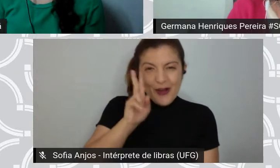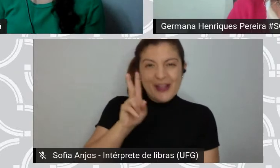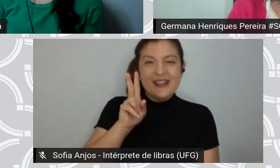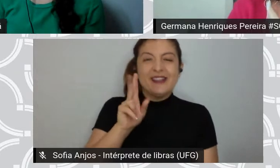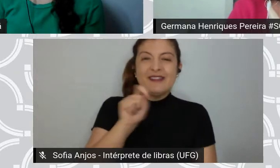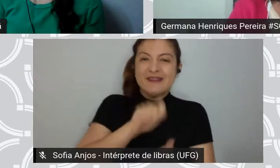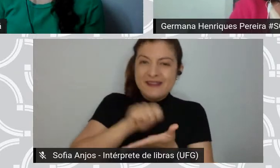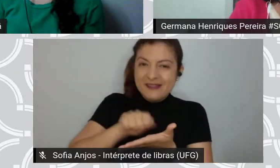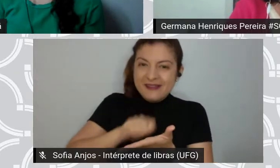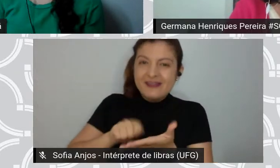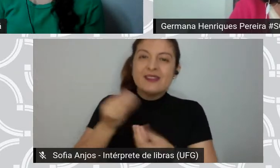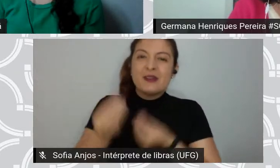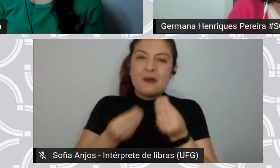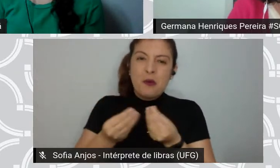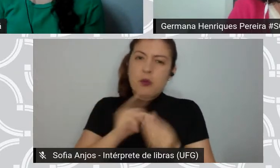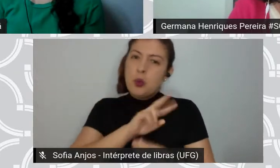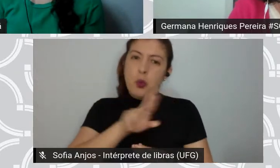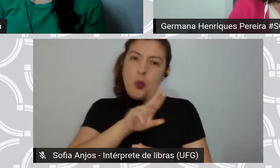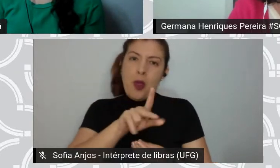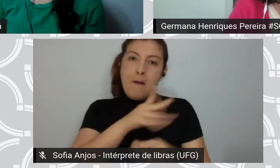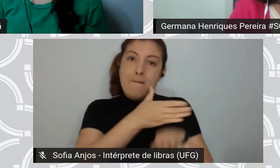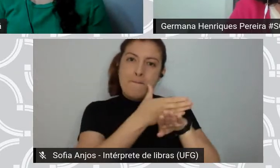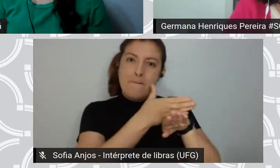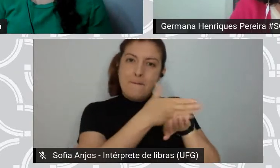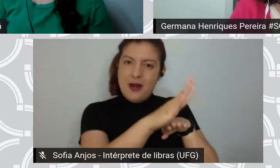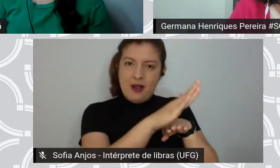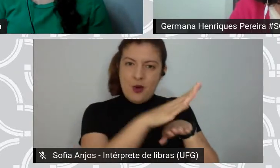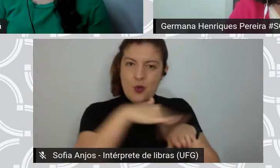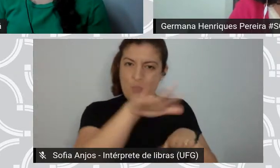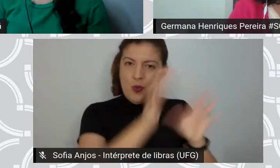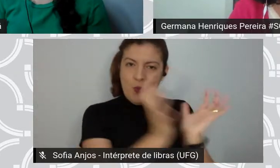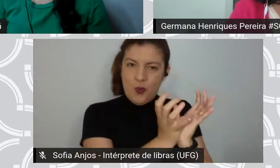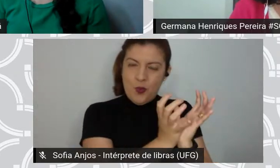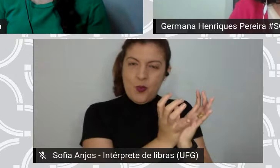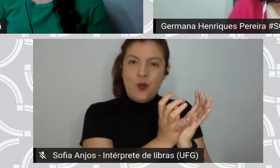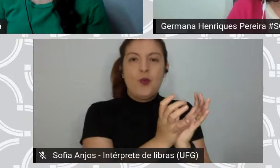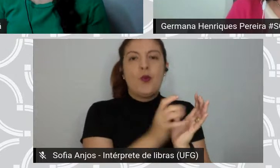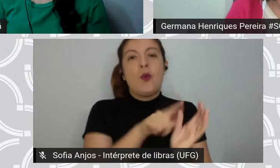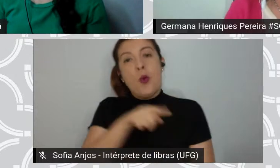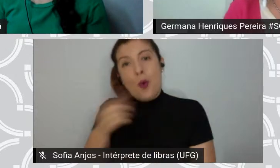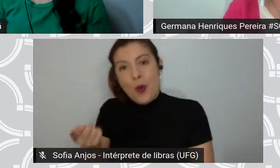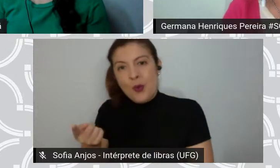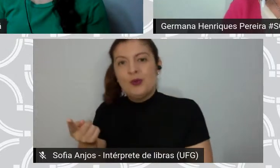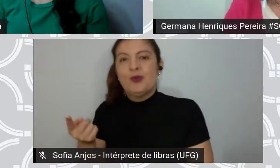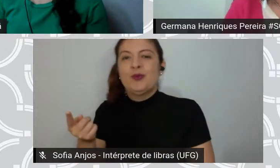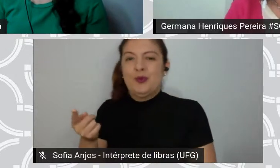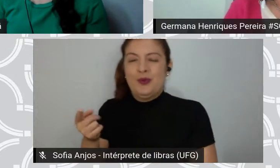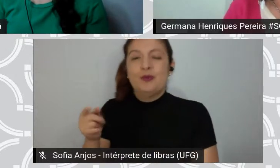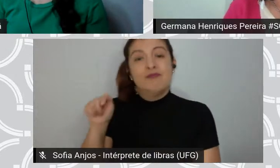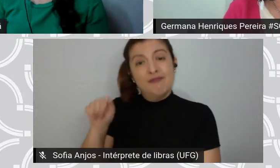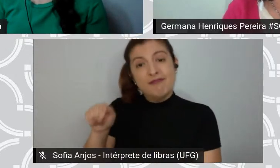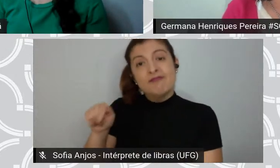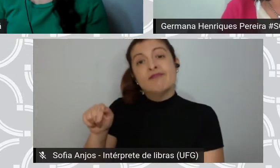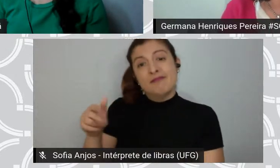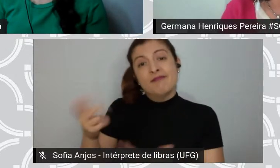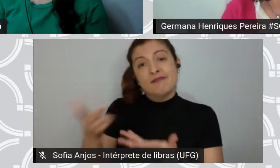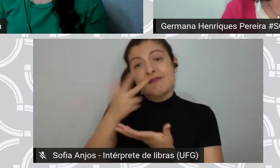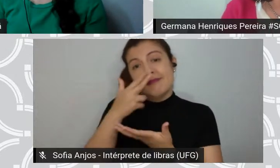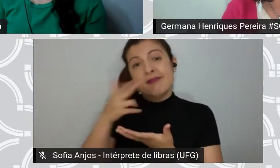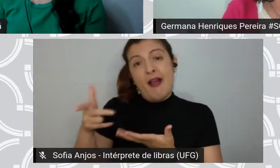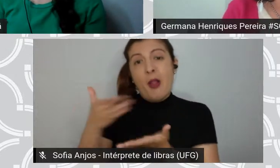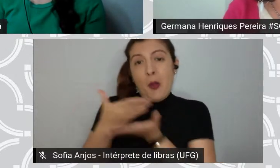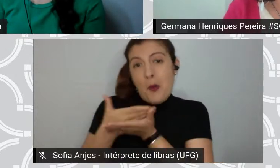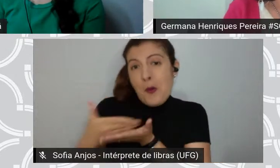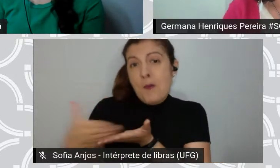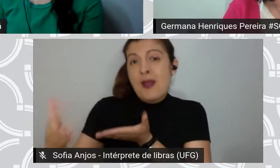menos durante um certo período. E com isso ela faz escola, né? Porque ela é posterior ao